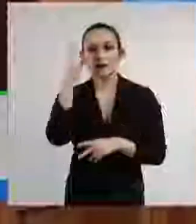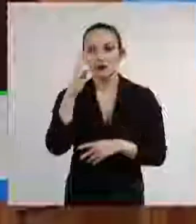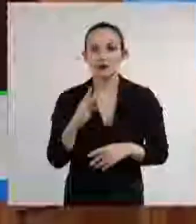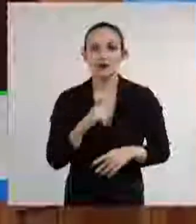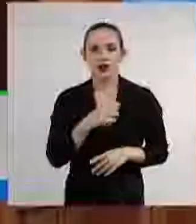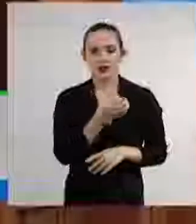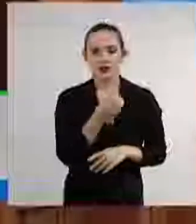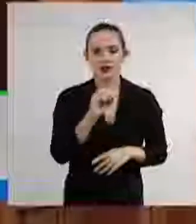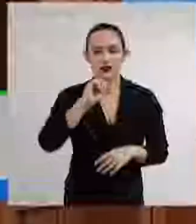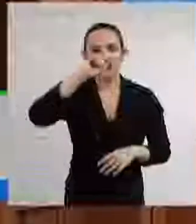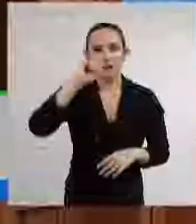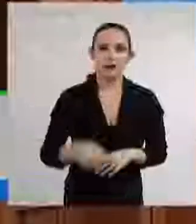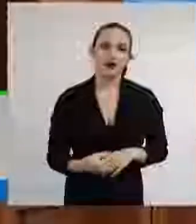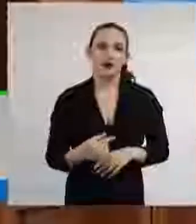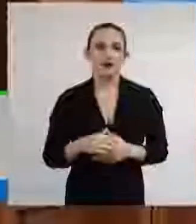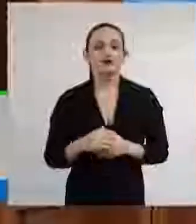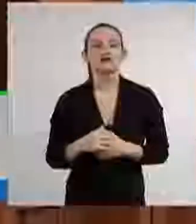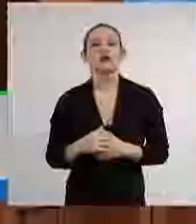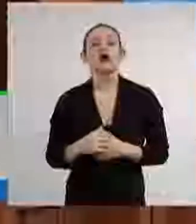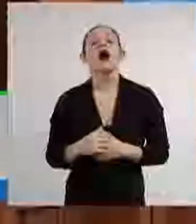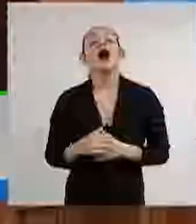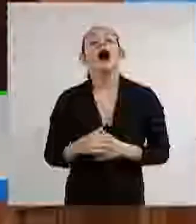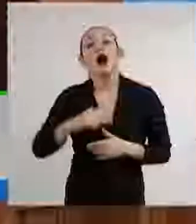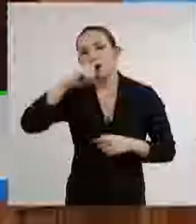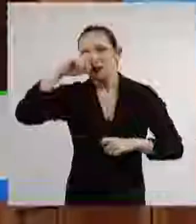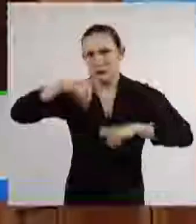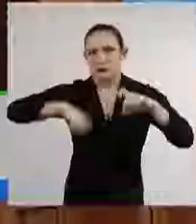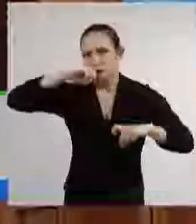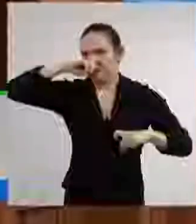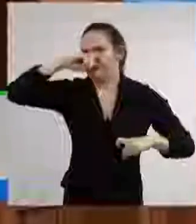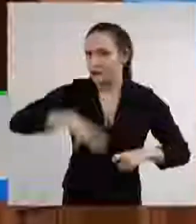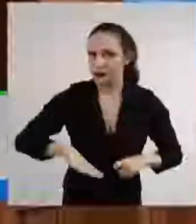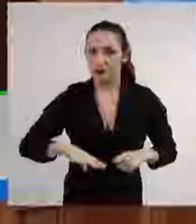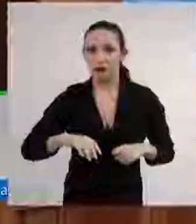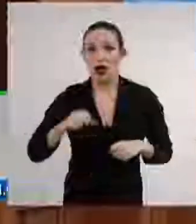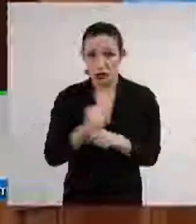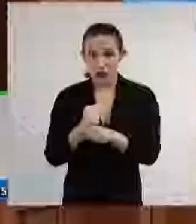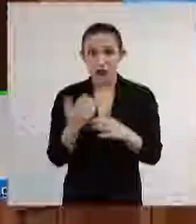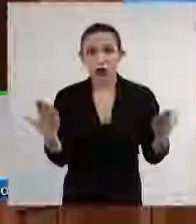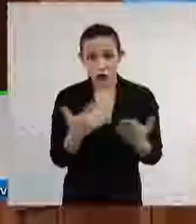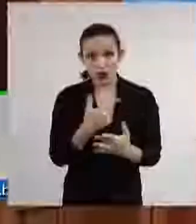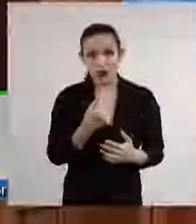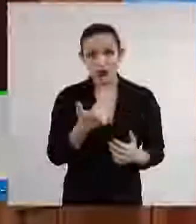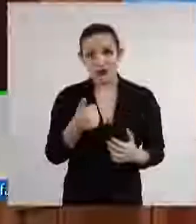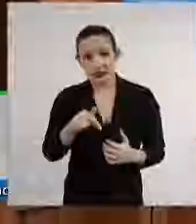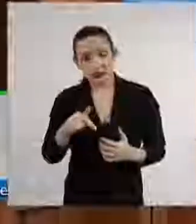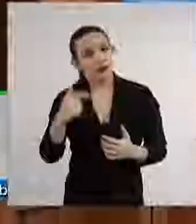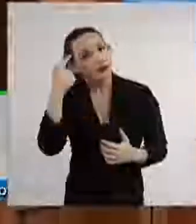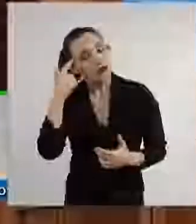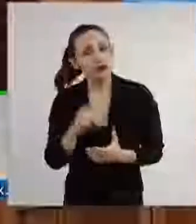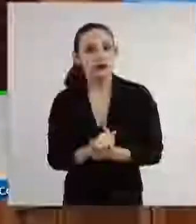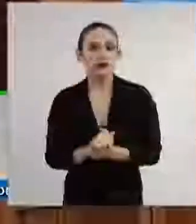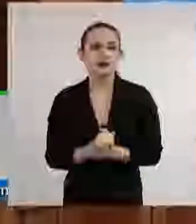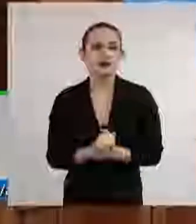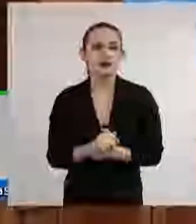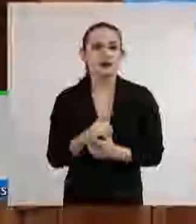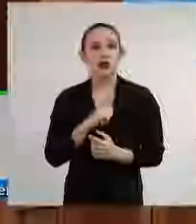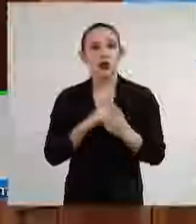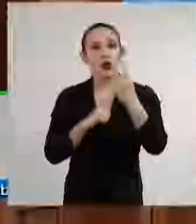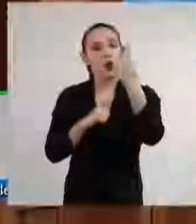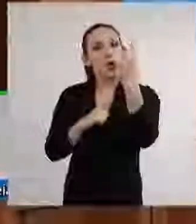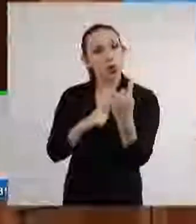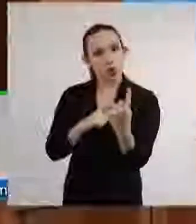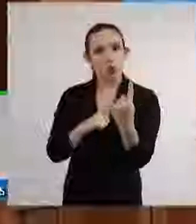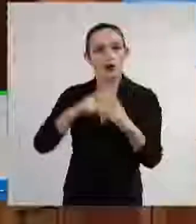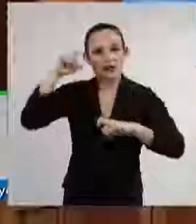60.018 casos de estupro em 2017, o que corresponde a uma média de 164 por dia, ou 1 a cada